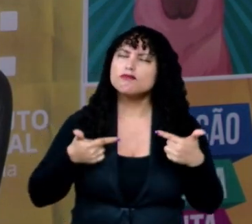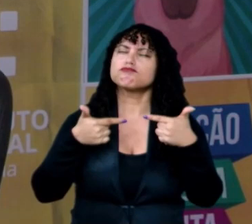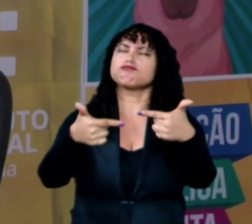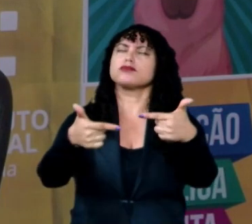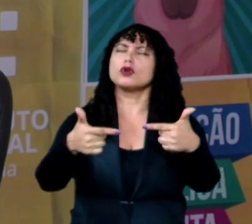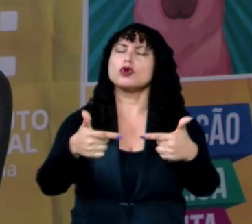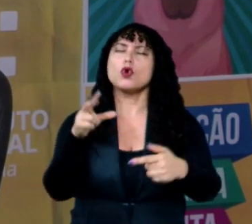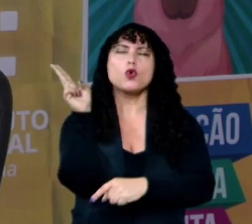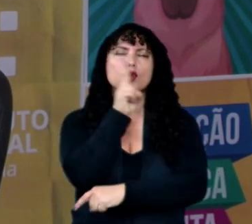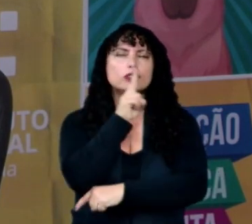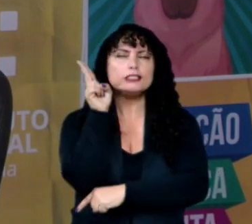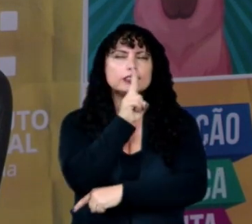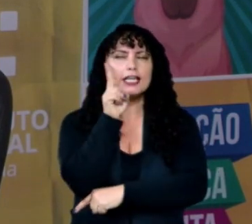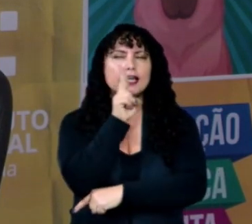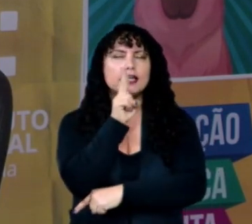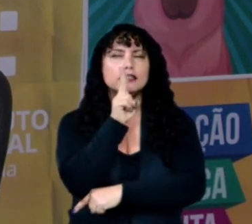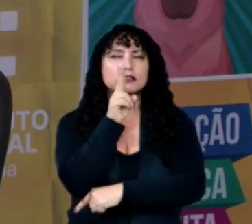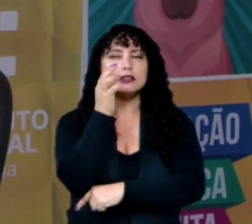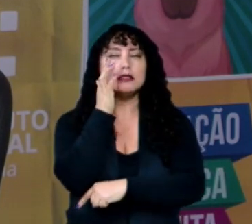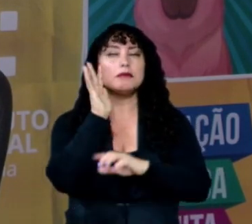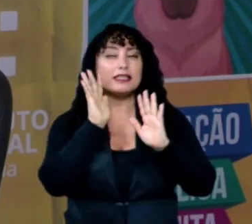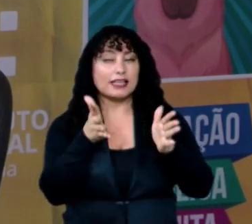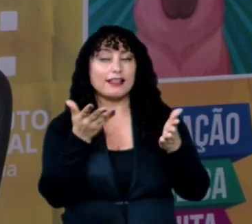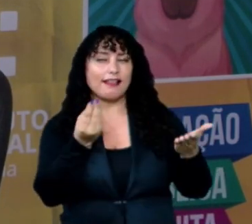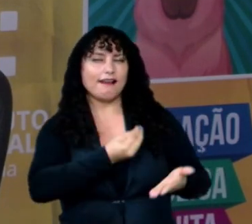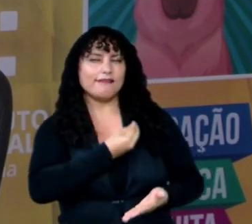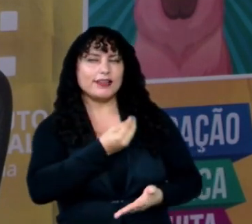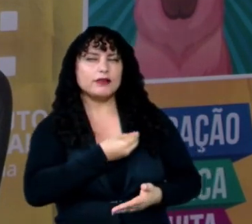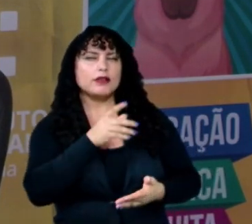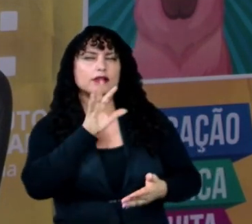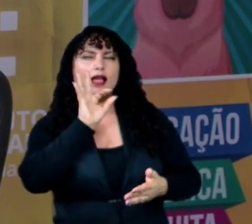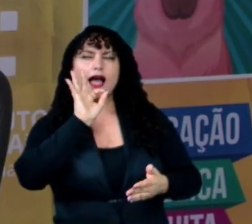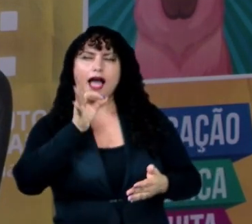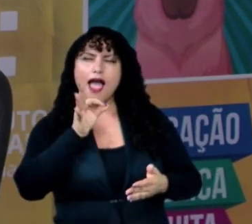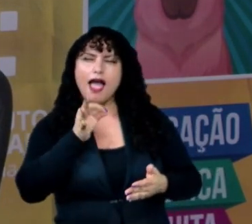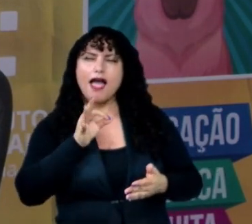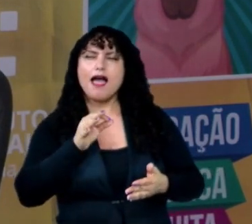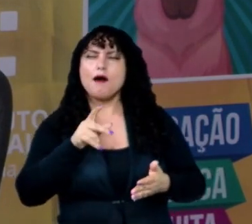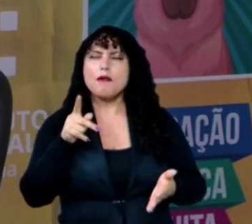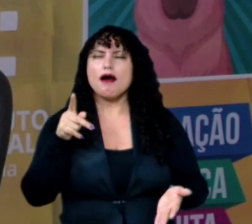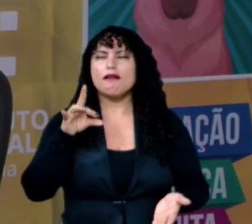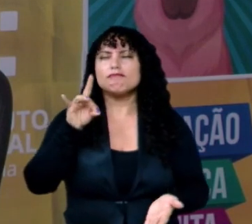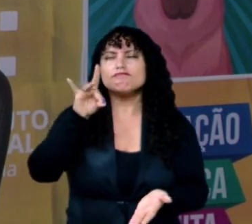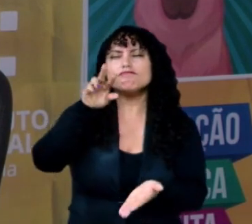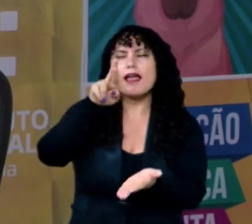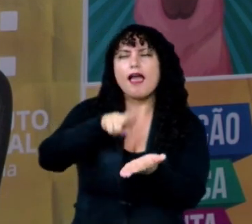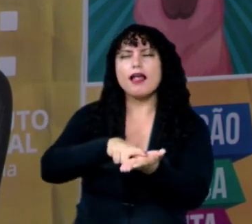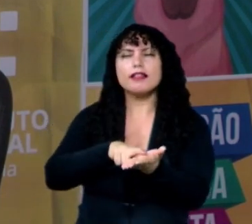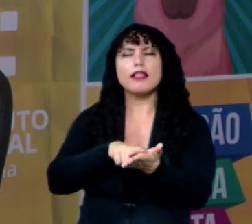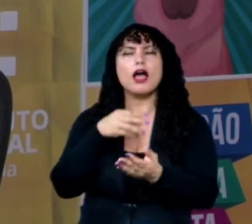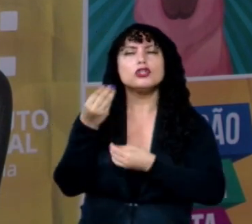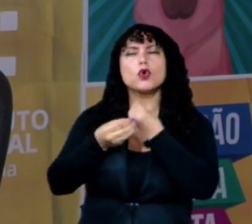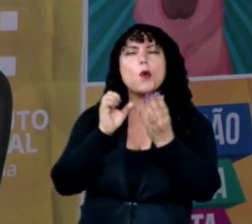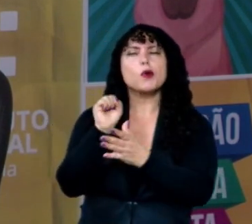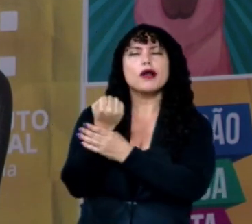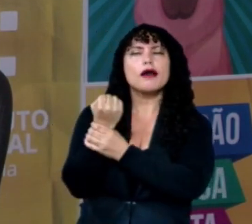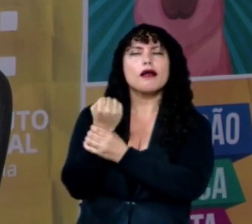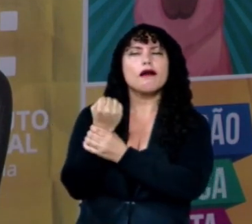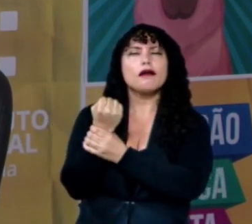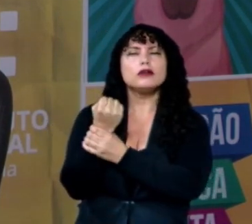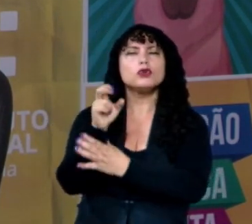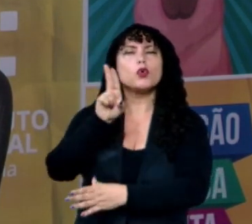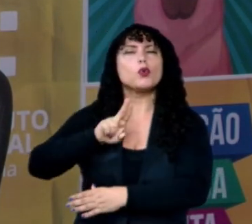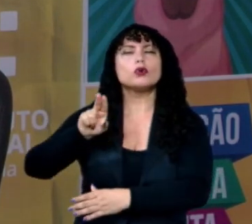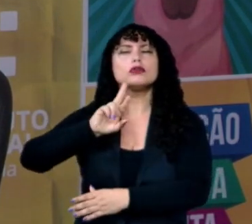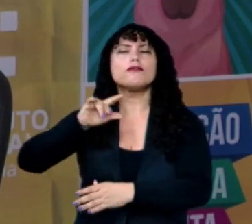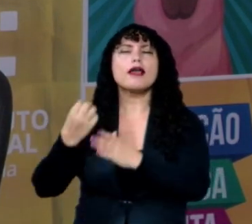com urgência, né? Porque já está aí, já é uma realidade. Então, como é que você garante, por exemplo, que o uso